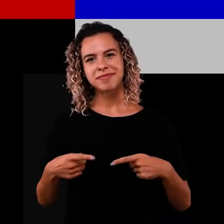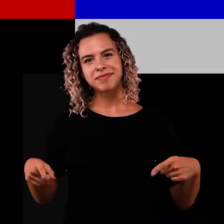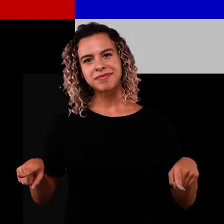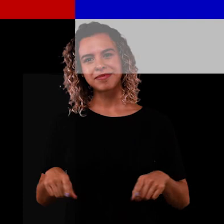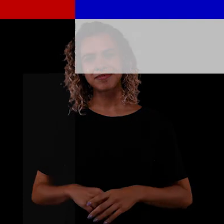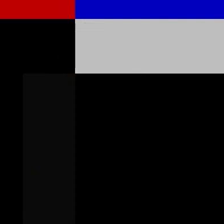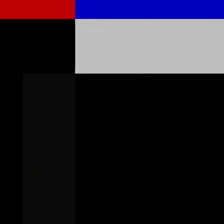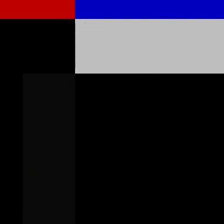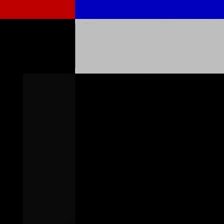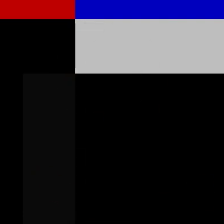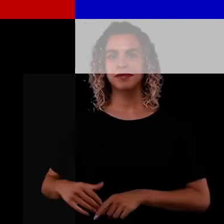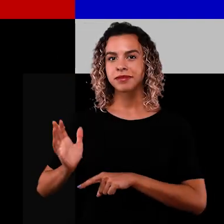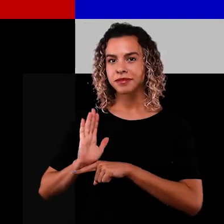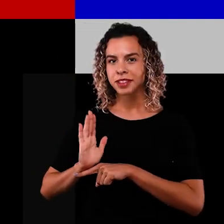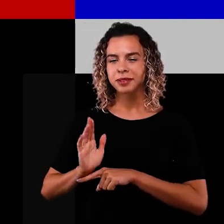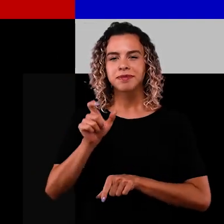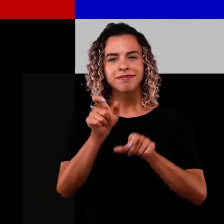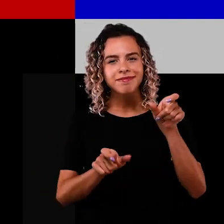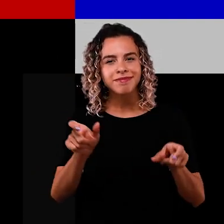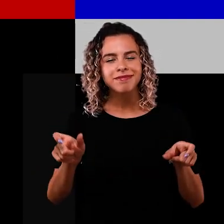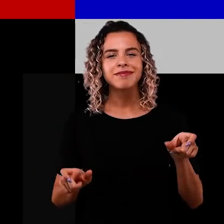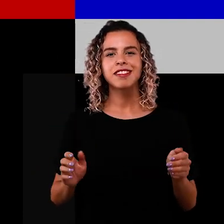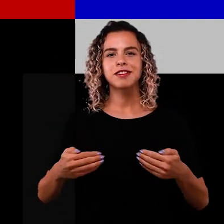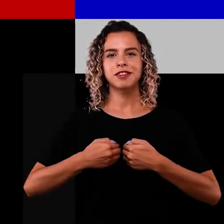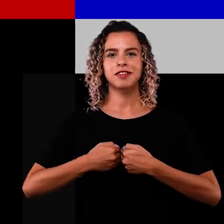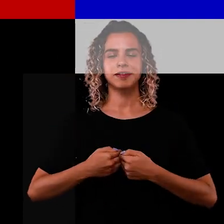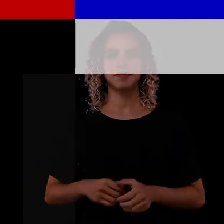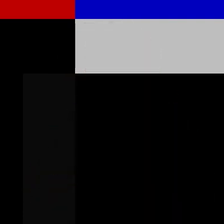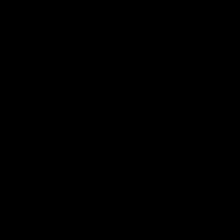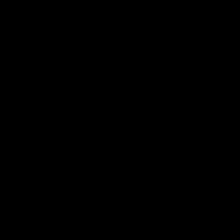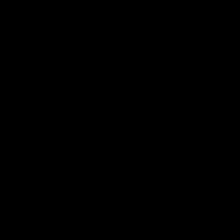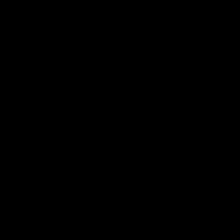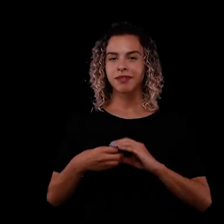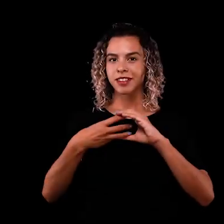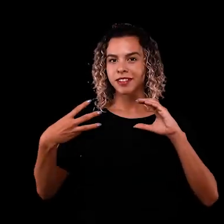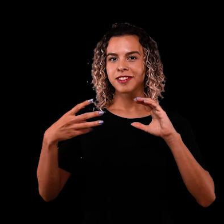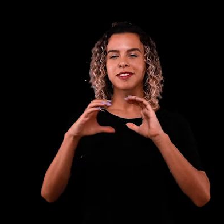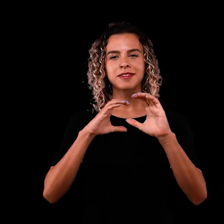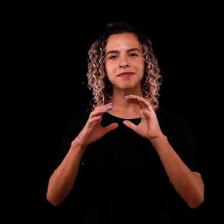subiam os créditos finais. Paradoxa apresentou um filme de Cristiano de Oliveira.